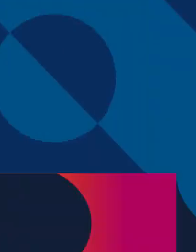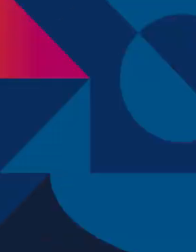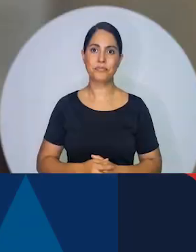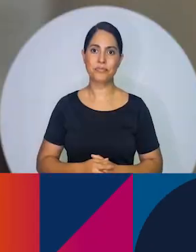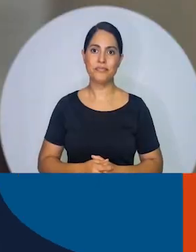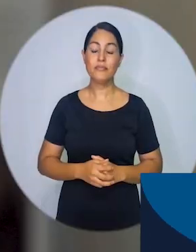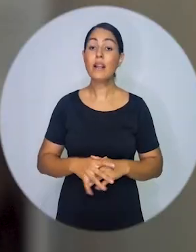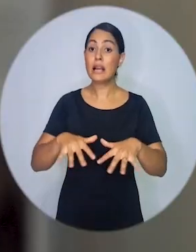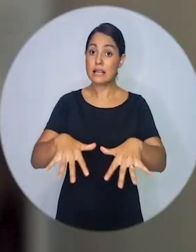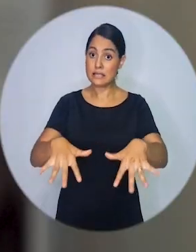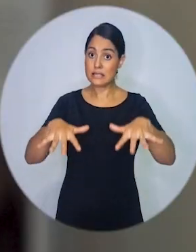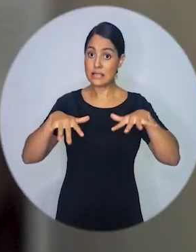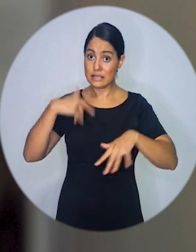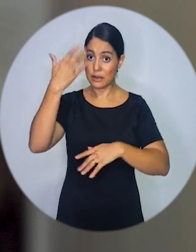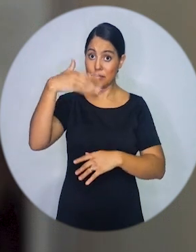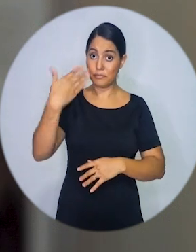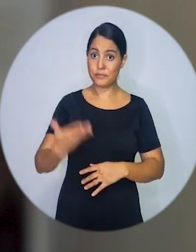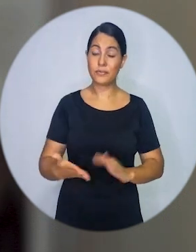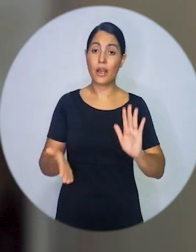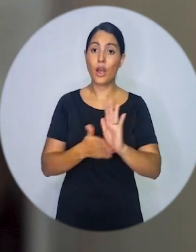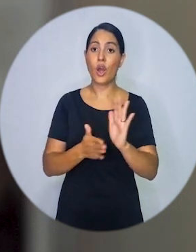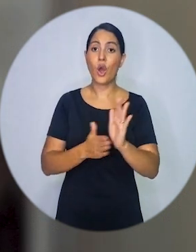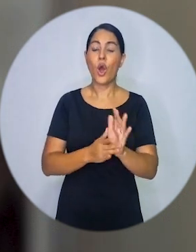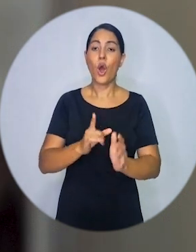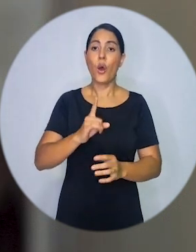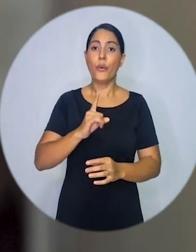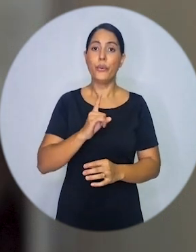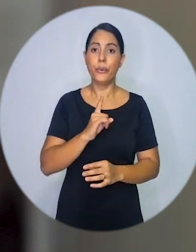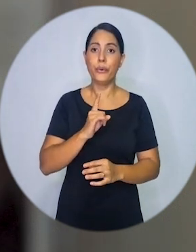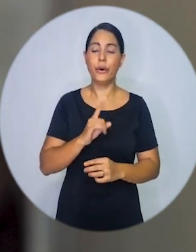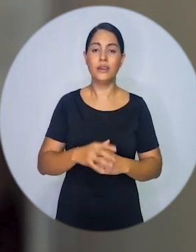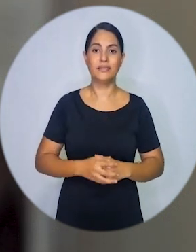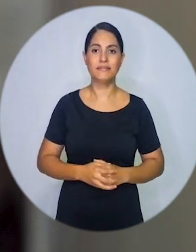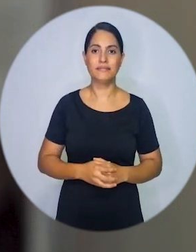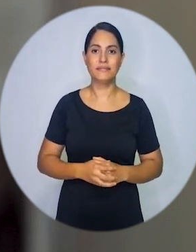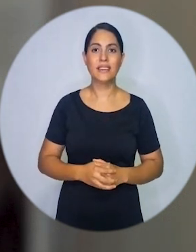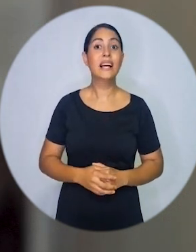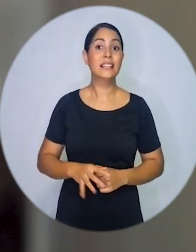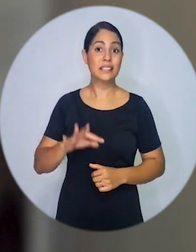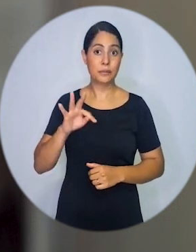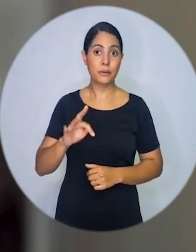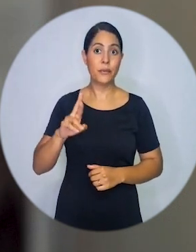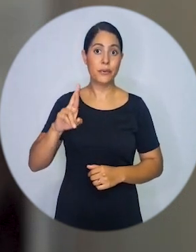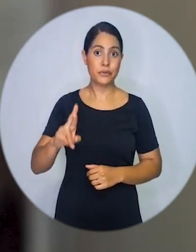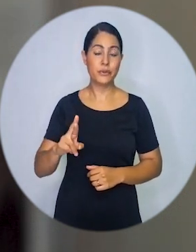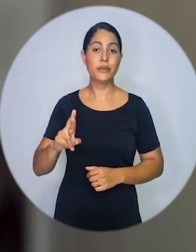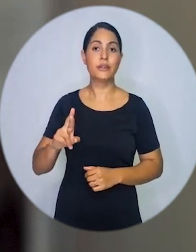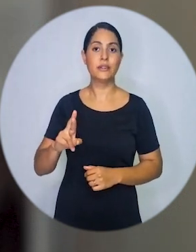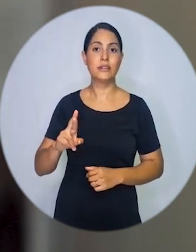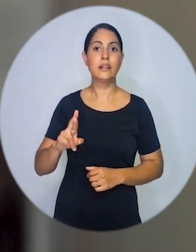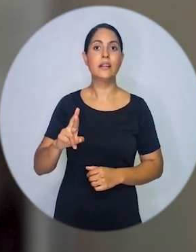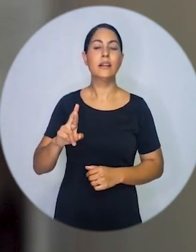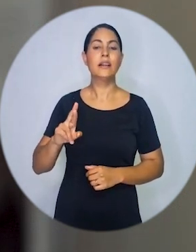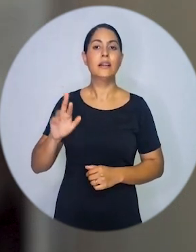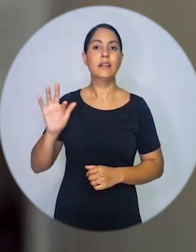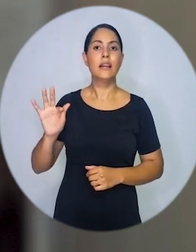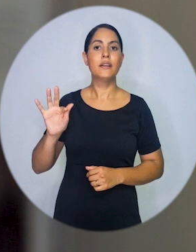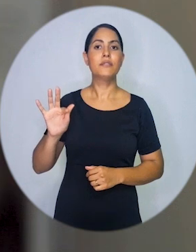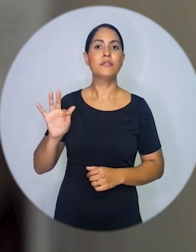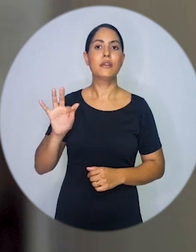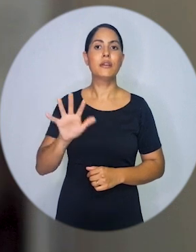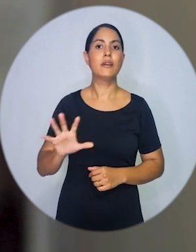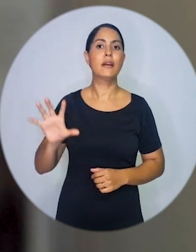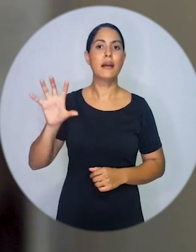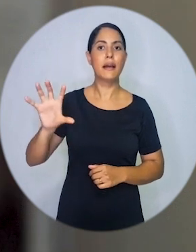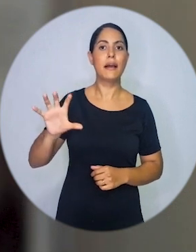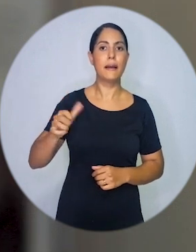profissionais. Em sessão solene em comemoração ao aniversário de instalação do Tribunal Regional Federal da Primeira Região, o vice-presidente